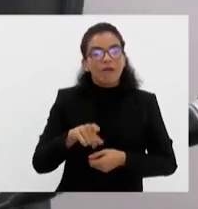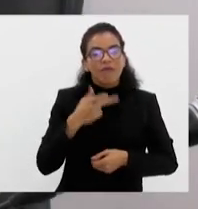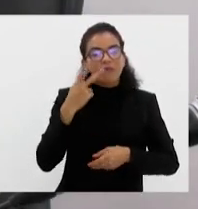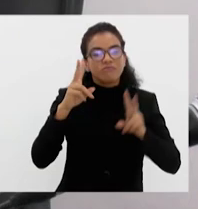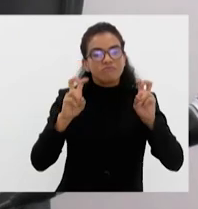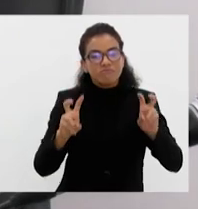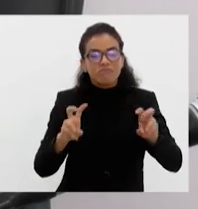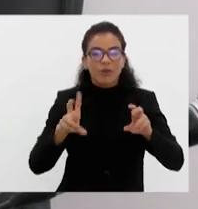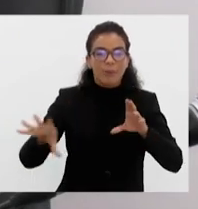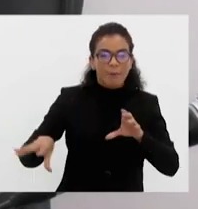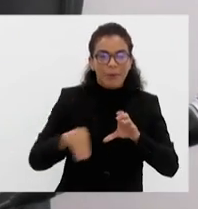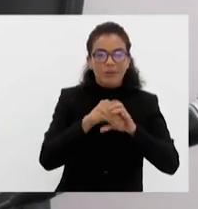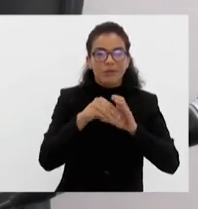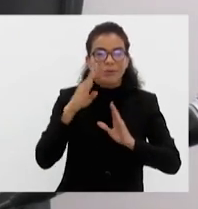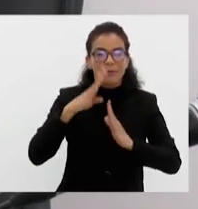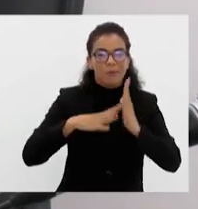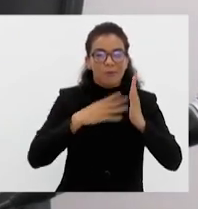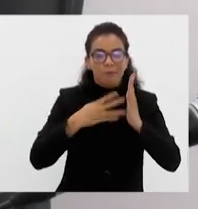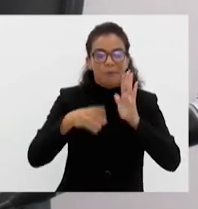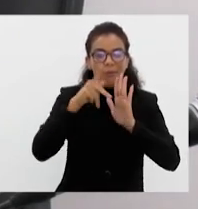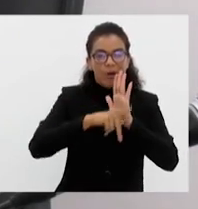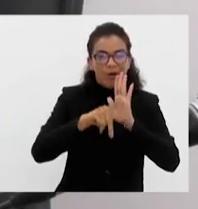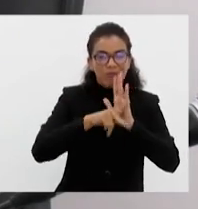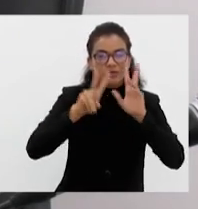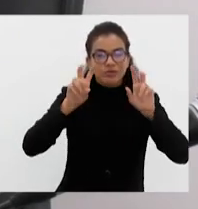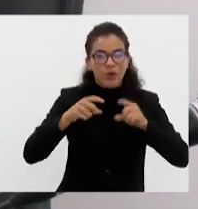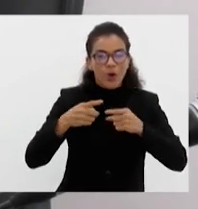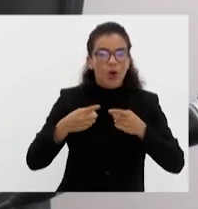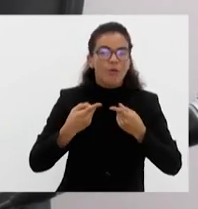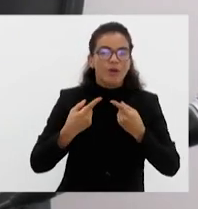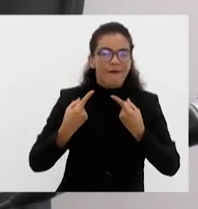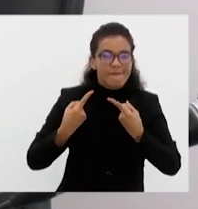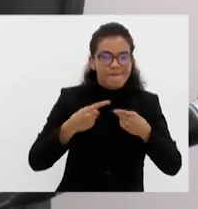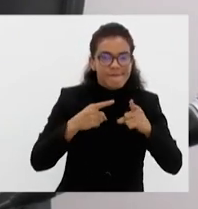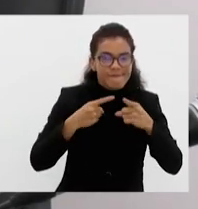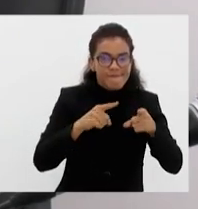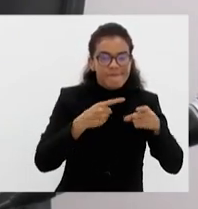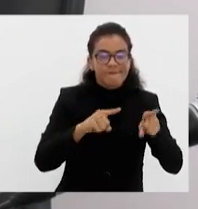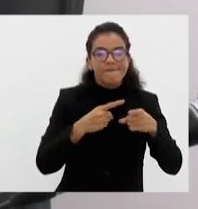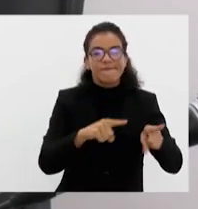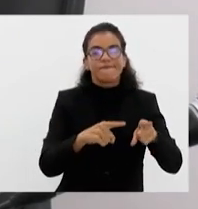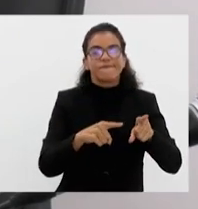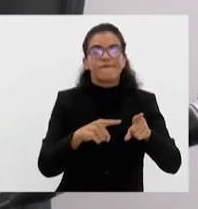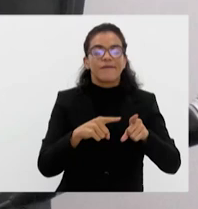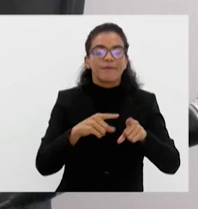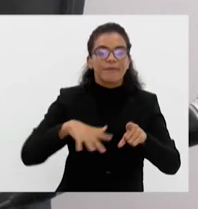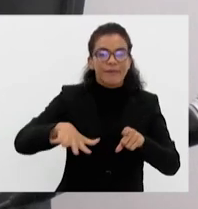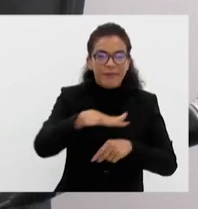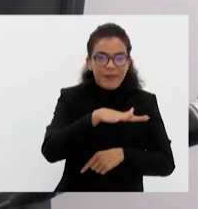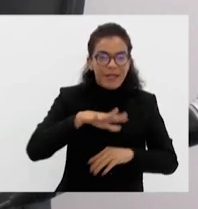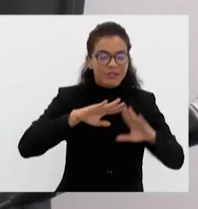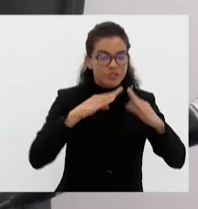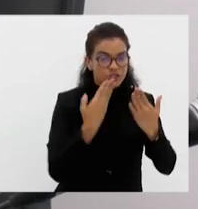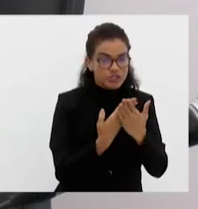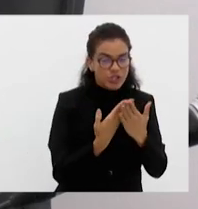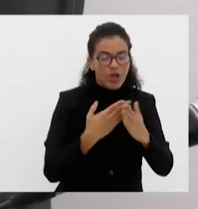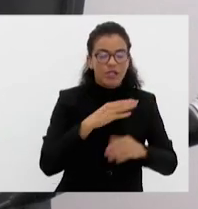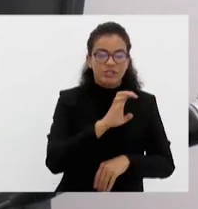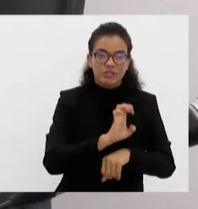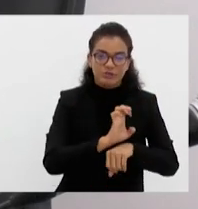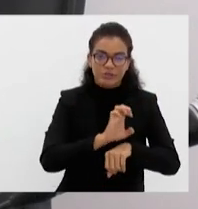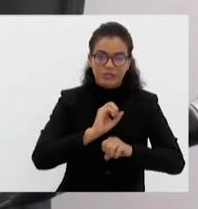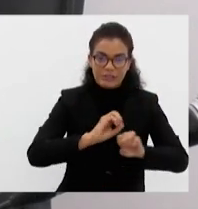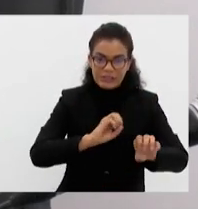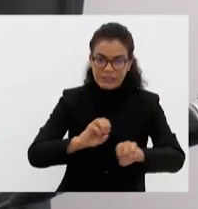sobre a implantação de programa estadual de prevenção contra ameaças e atentados praticados nas dependências das escolas estaduais de